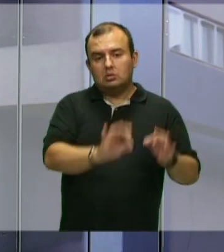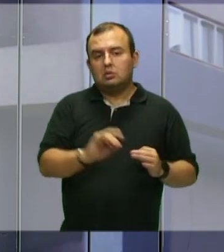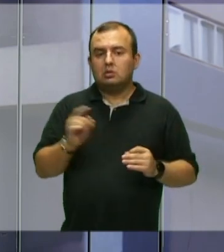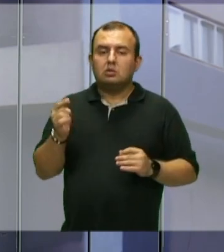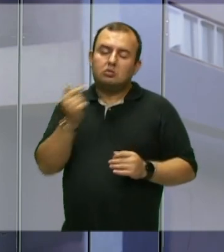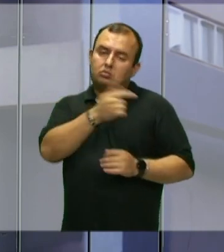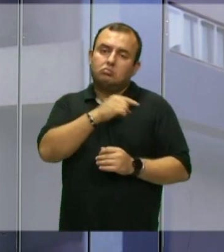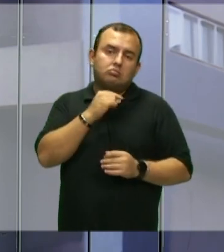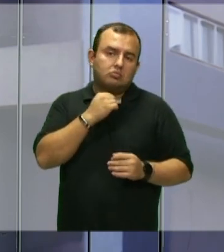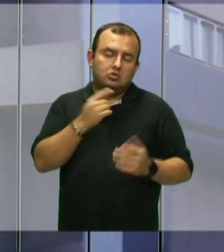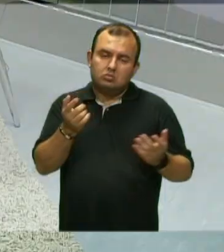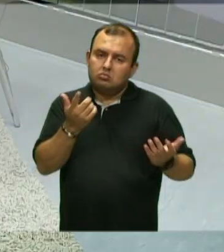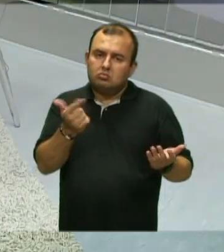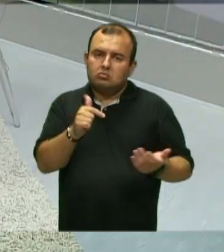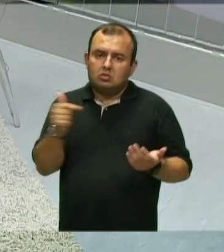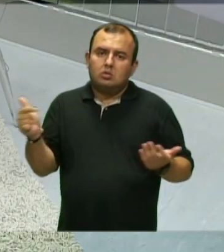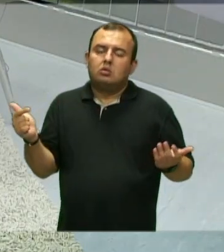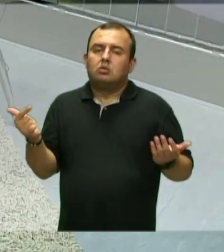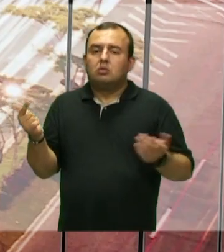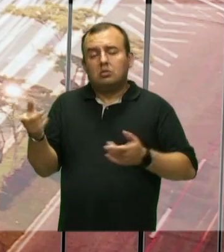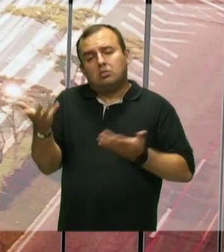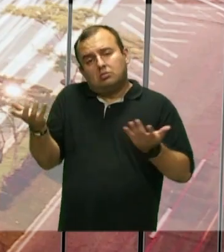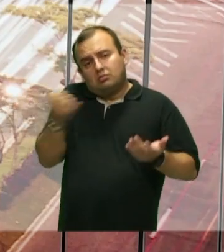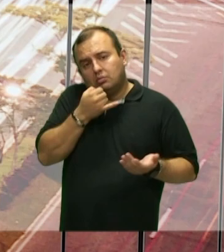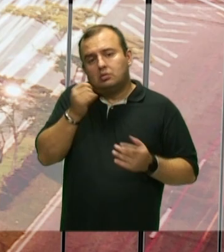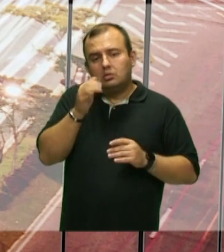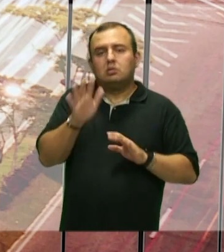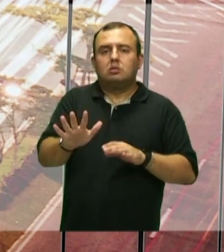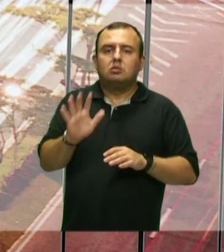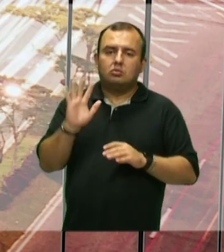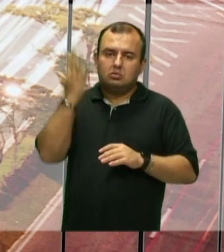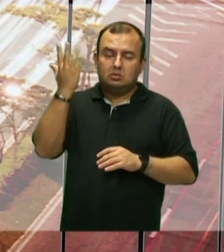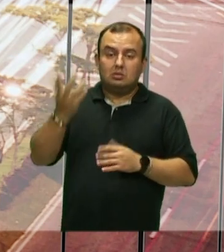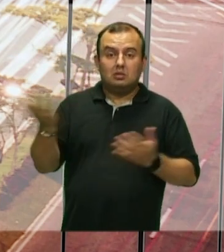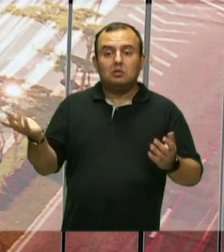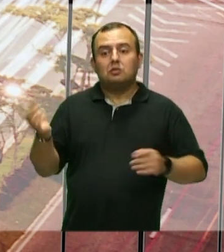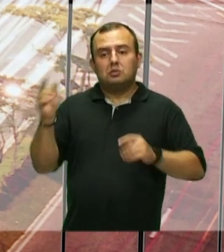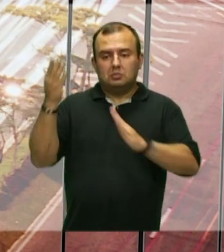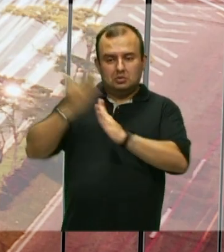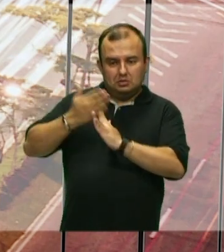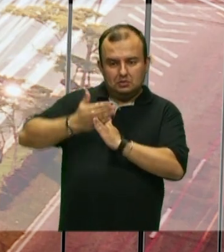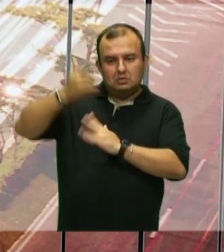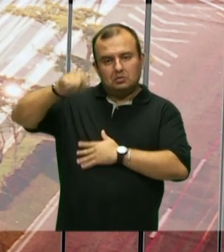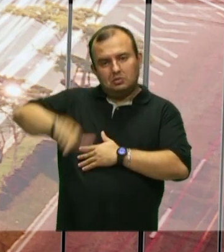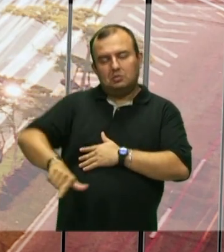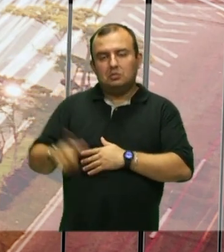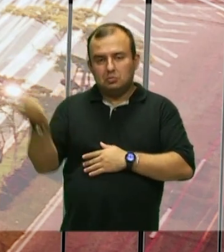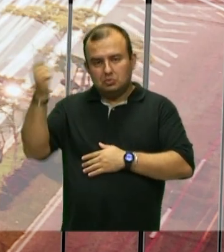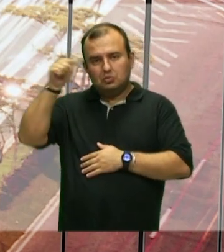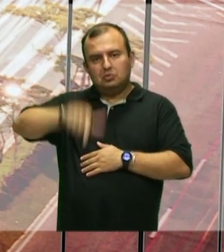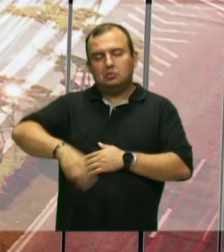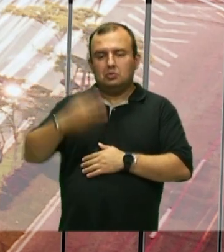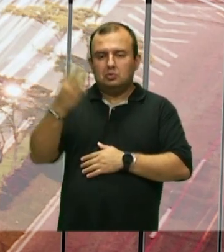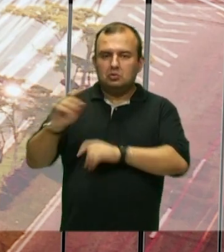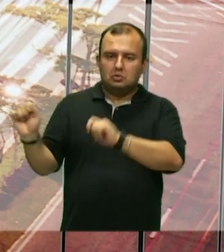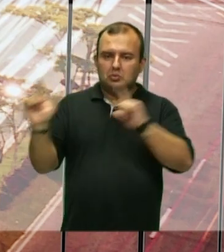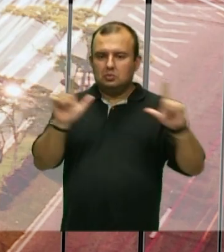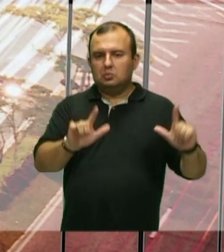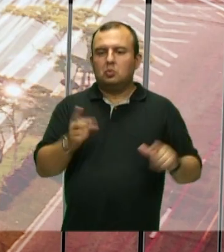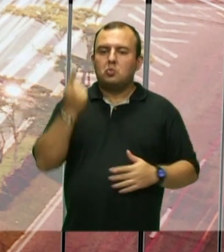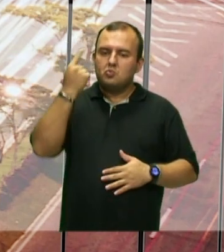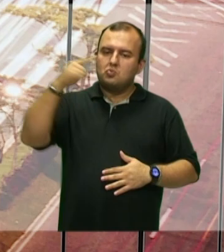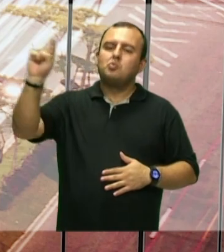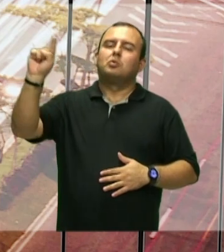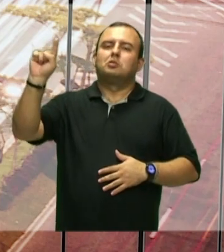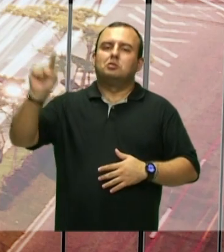né? Então, infelizmente, é assim que funciona. Bom, nós vamos para mais um rápido intervalo e já voltamos com o terceiro e último